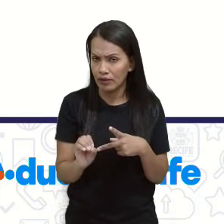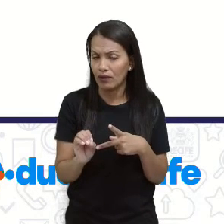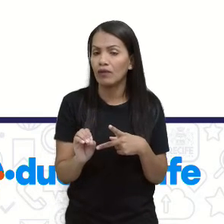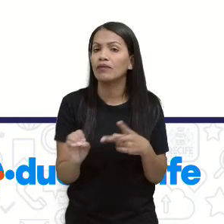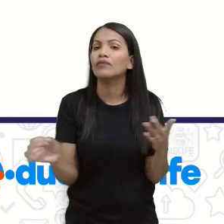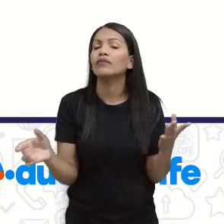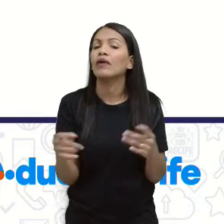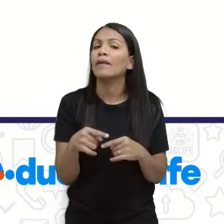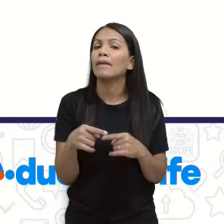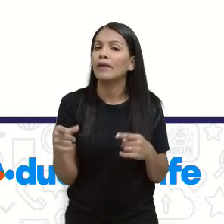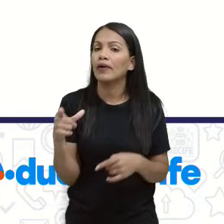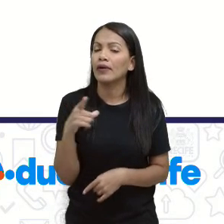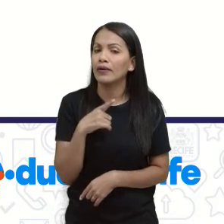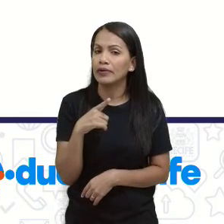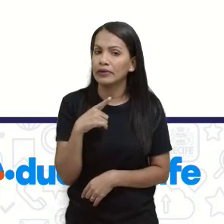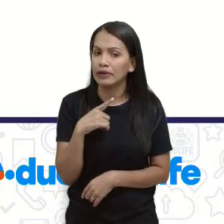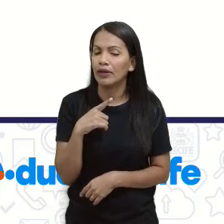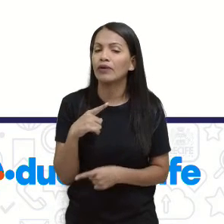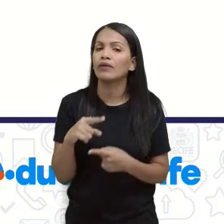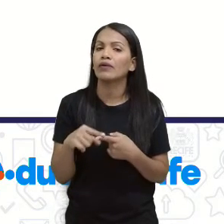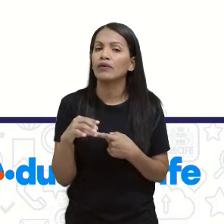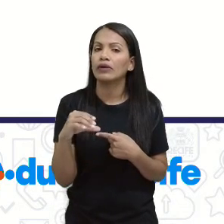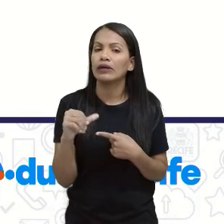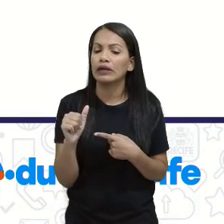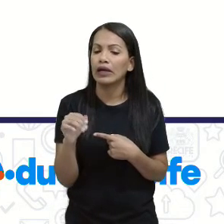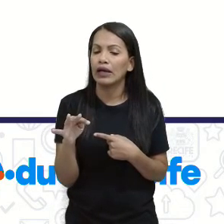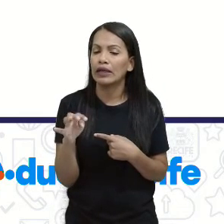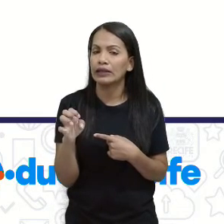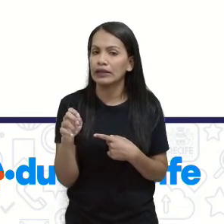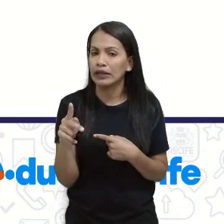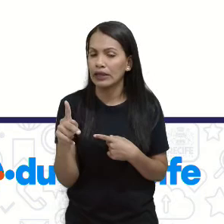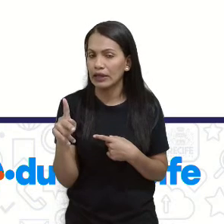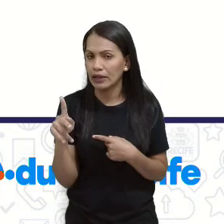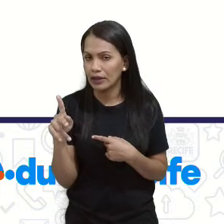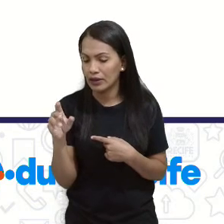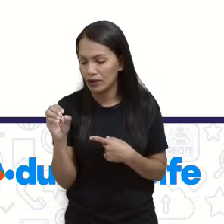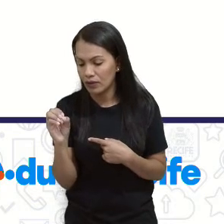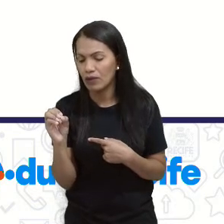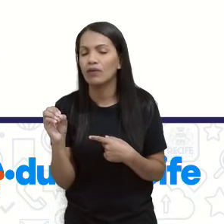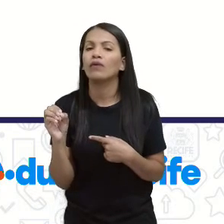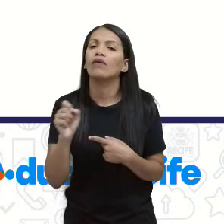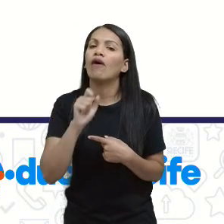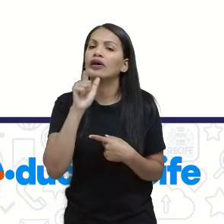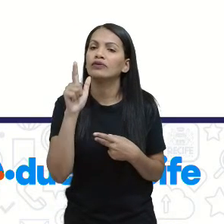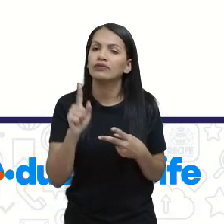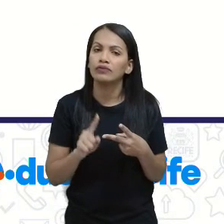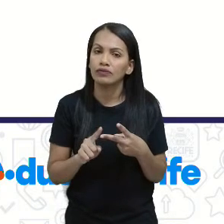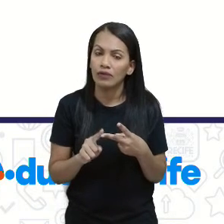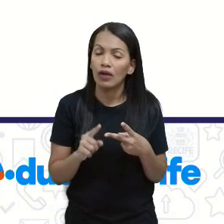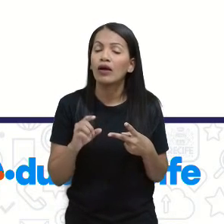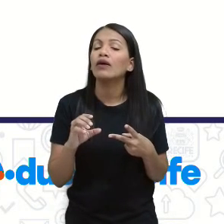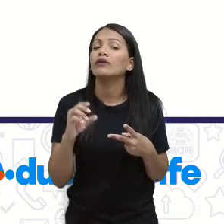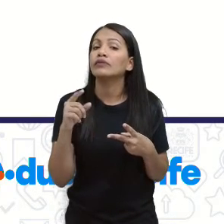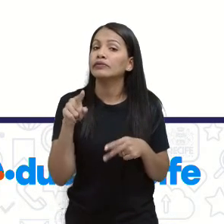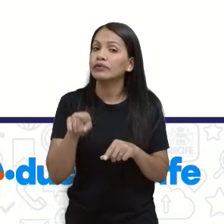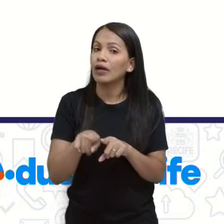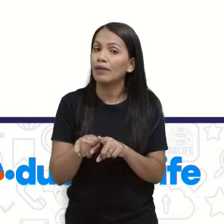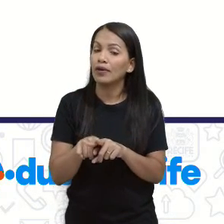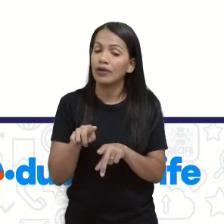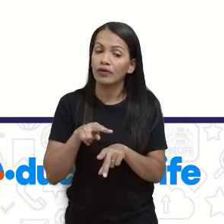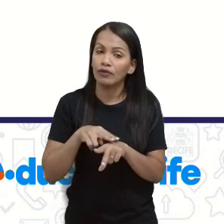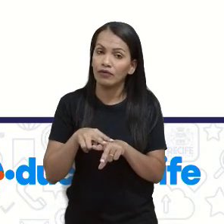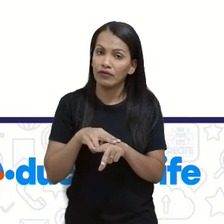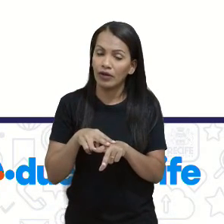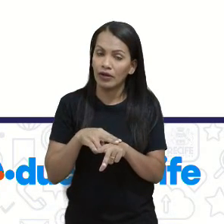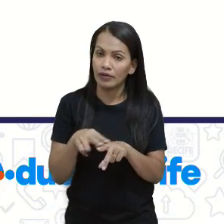tenho aí um cateto azul, dando uma projeção preta, uma sombra preta, e tenho um cateto verde, dando uma sombra